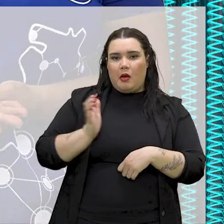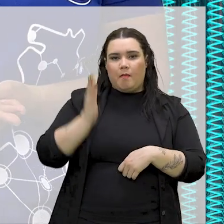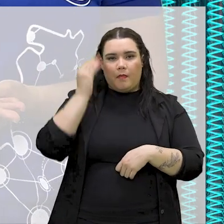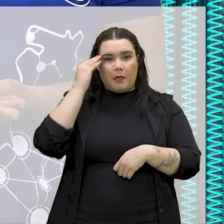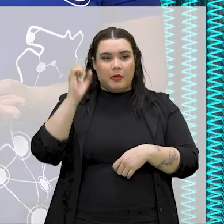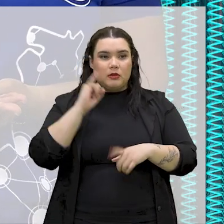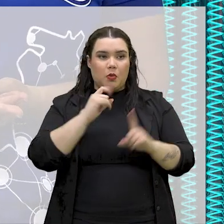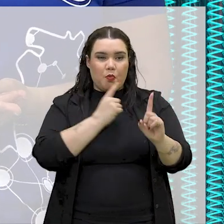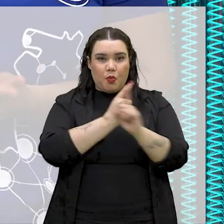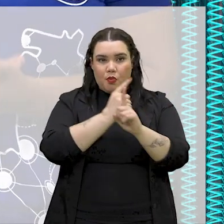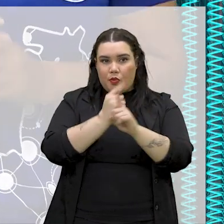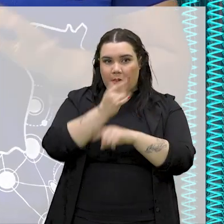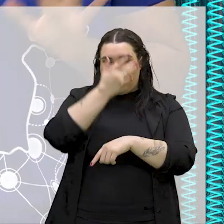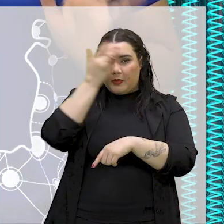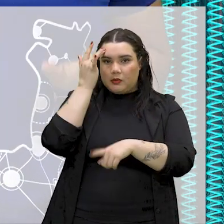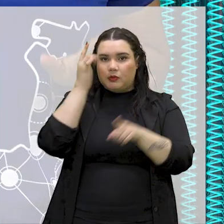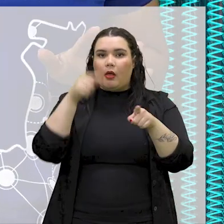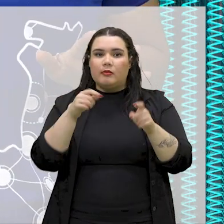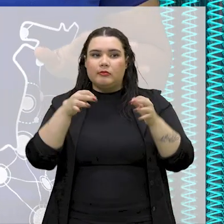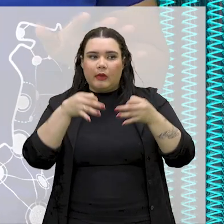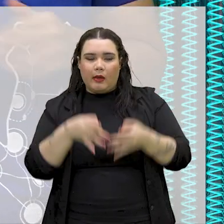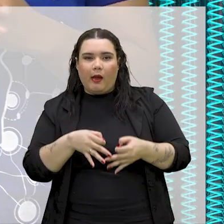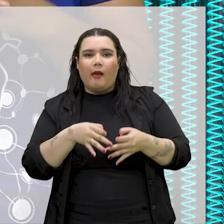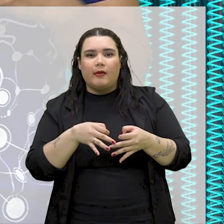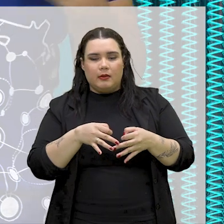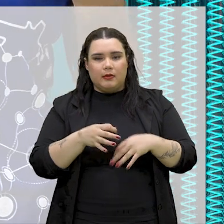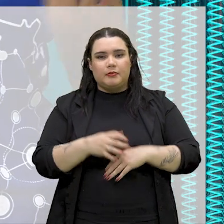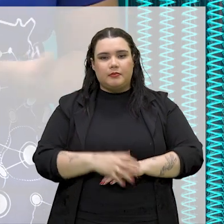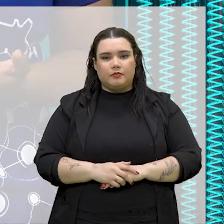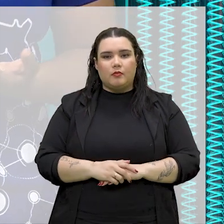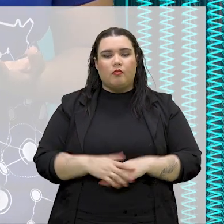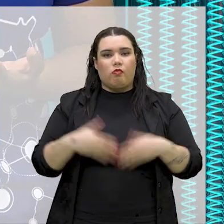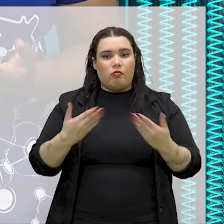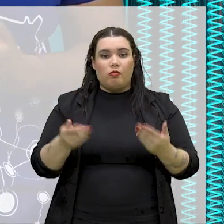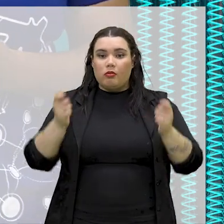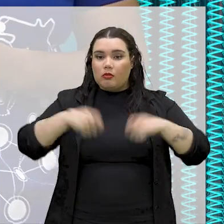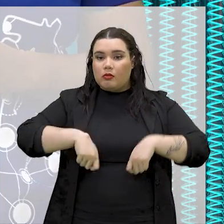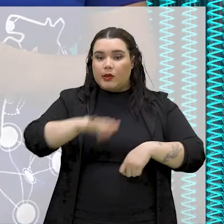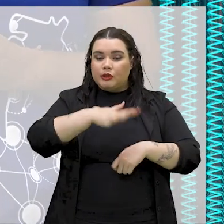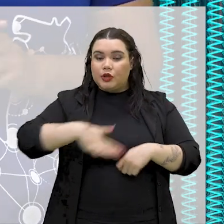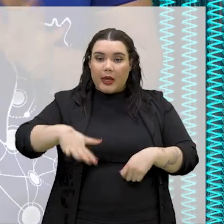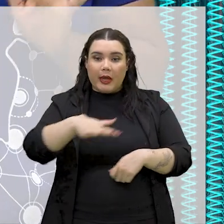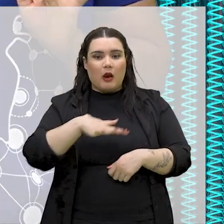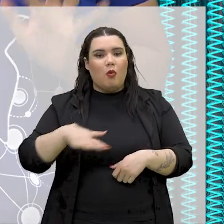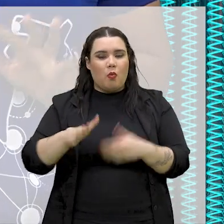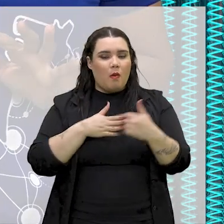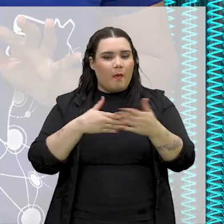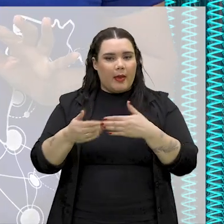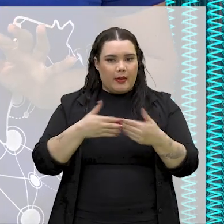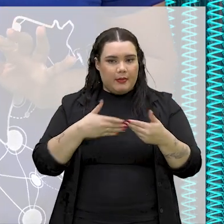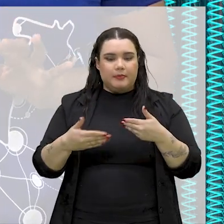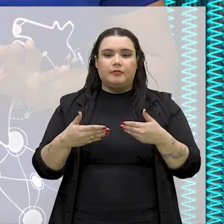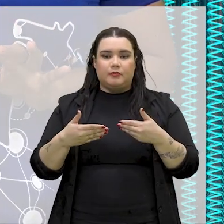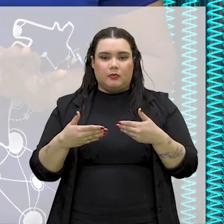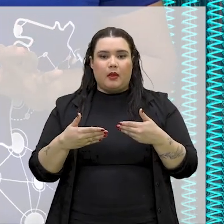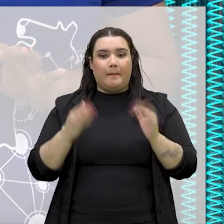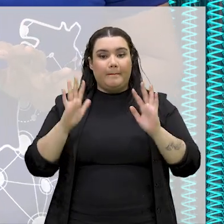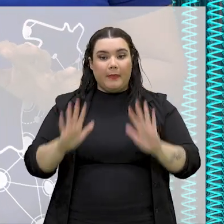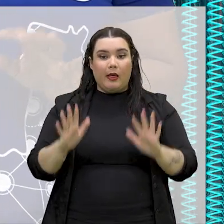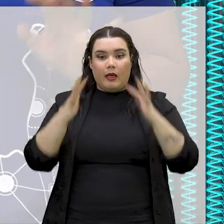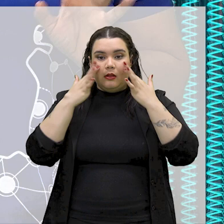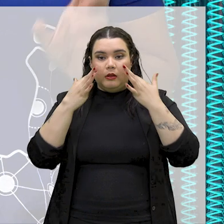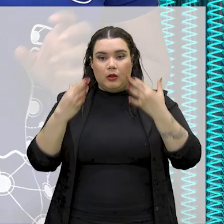pessoas certas, ok? Isso aqui é uma possibilidade geral, ok? Mas fiquem atentos